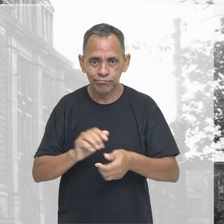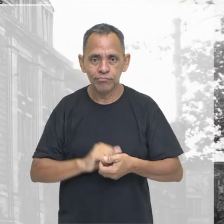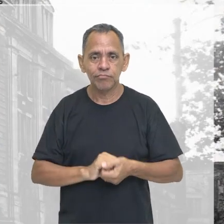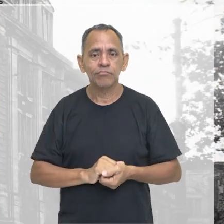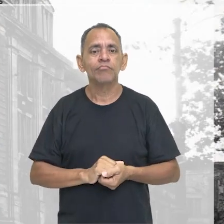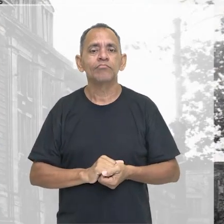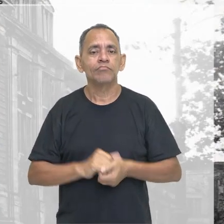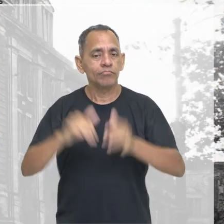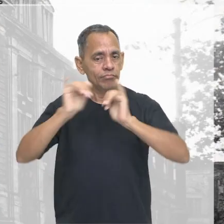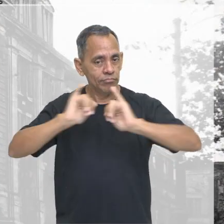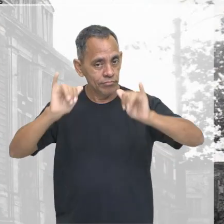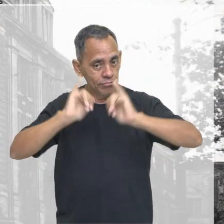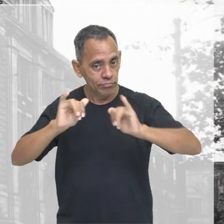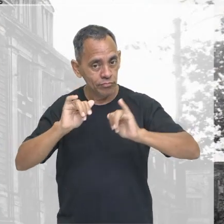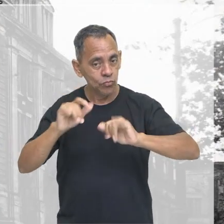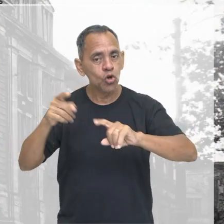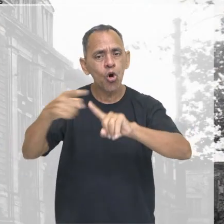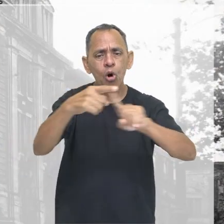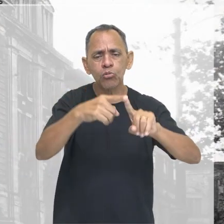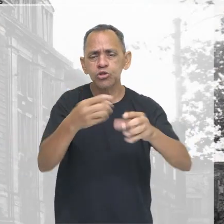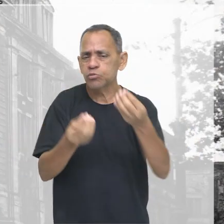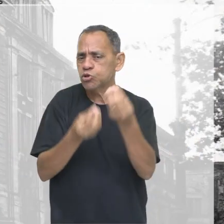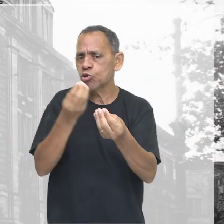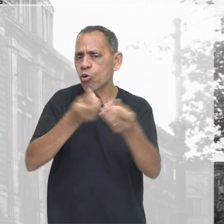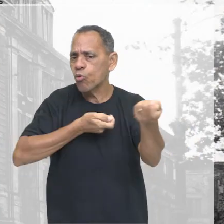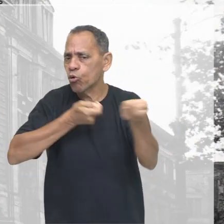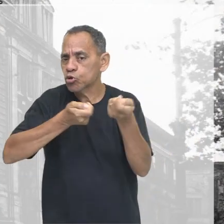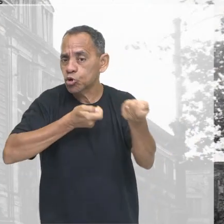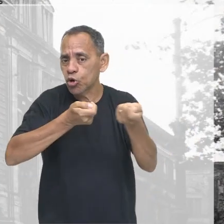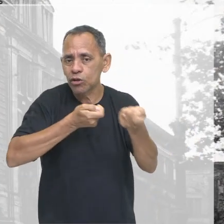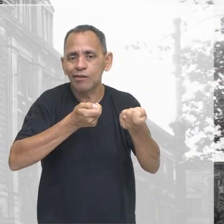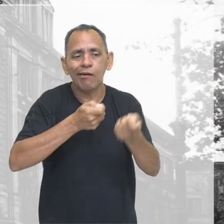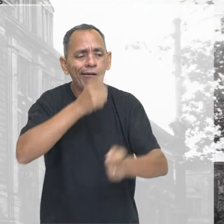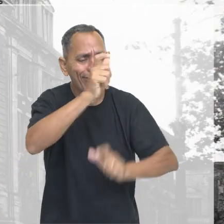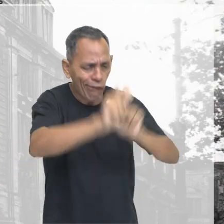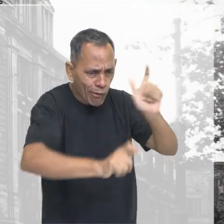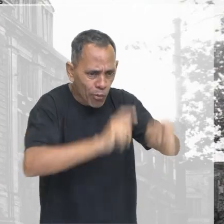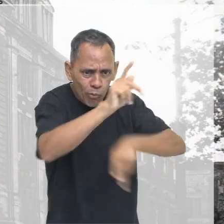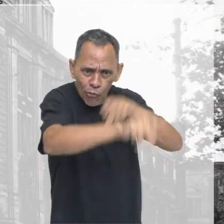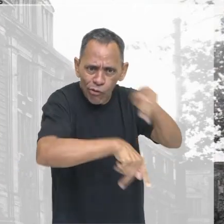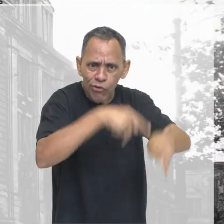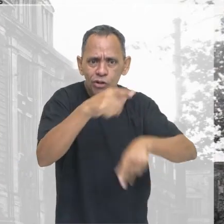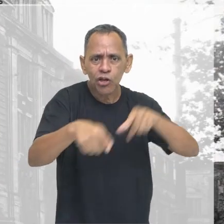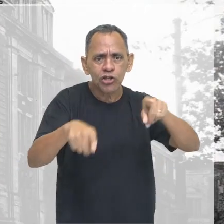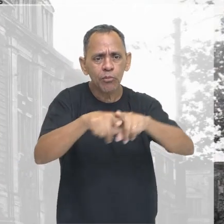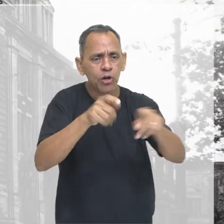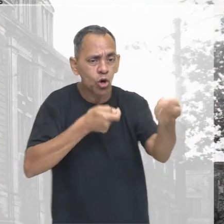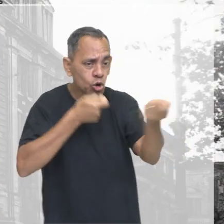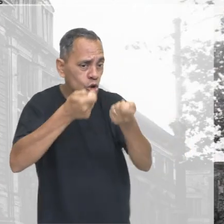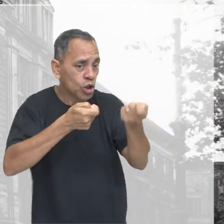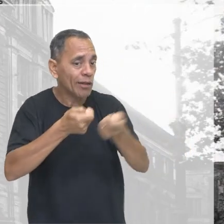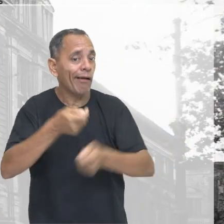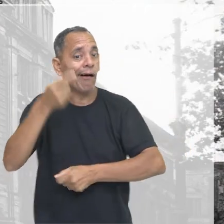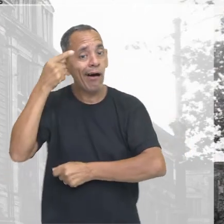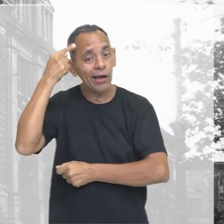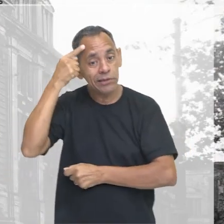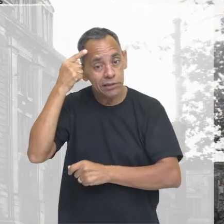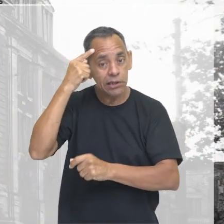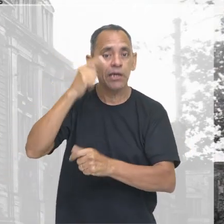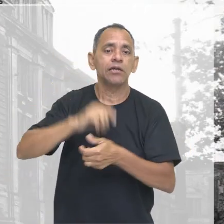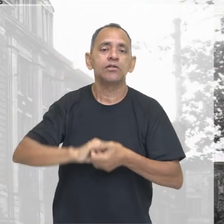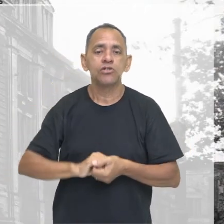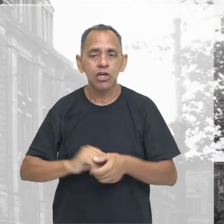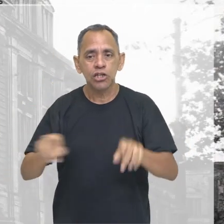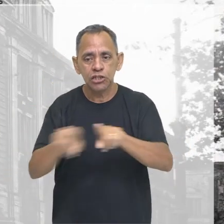A propaganda como uma forma de controlar as massas, de manipular as ideias, de manipular a população em